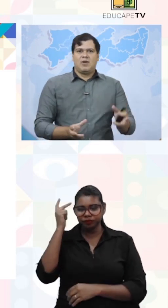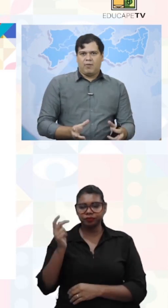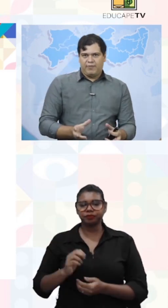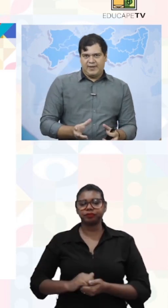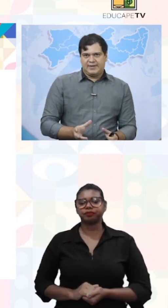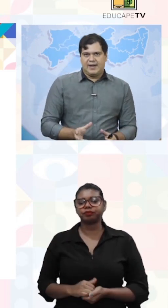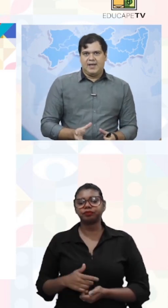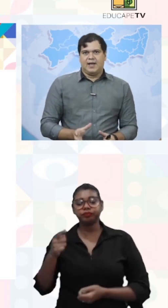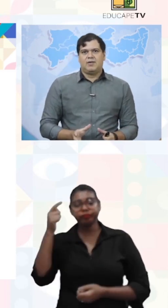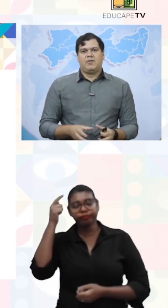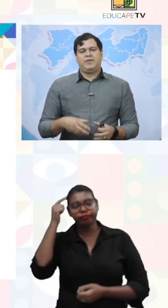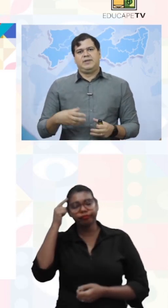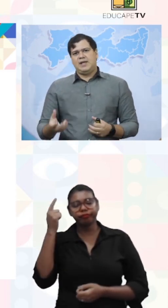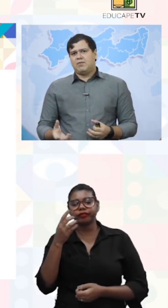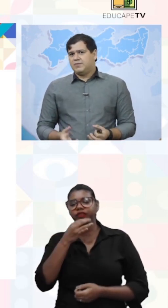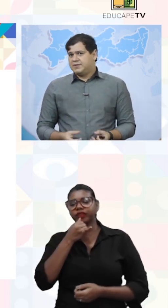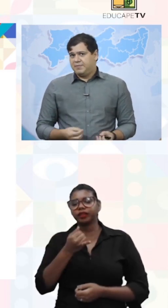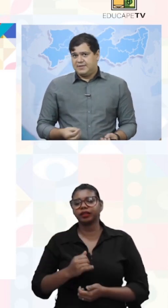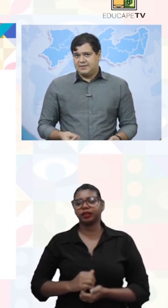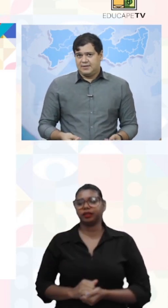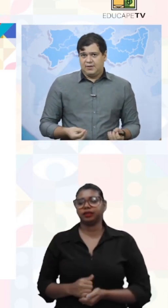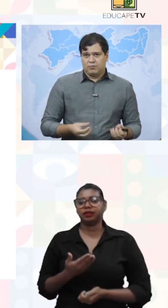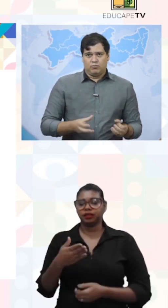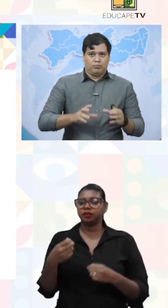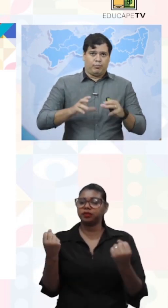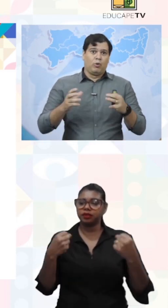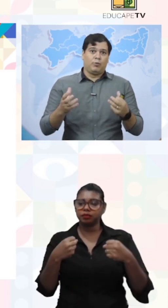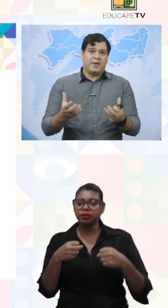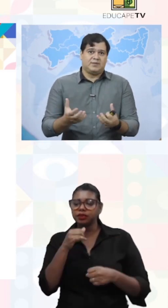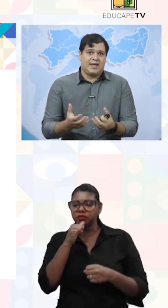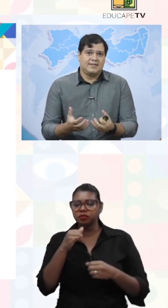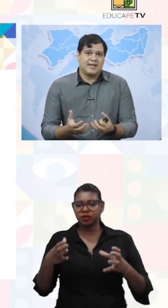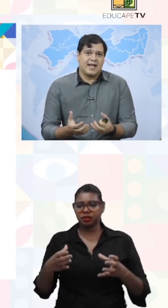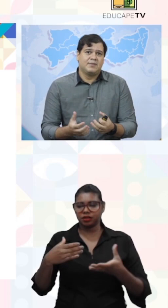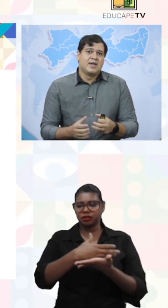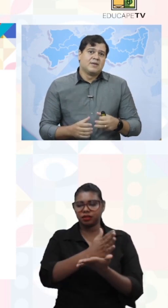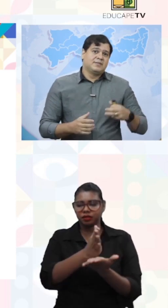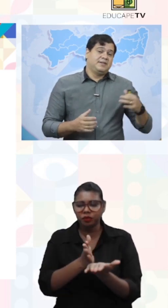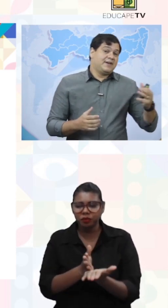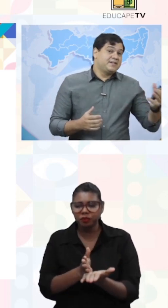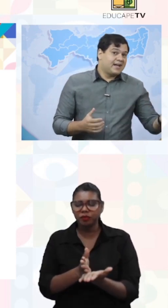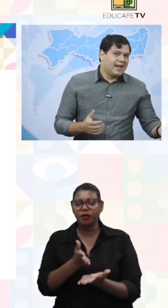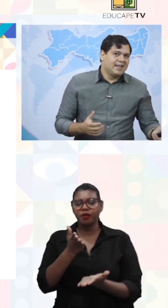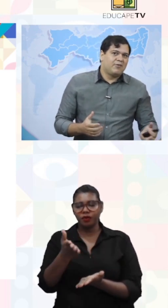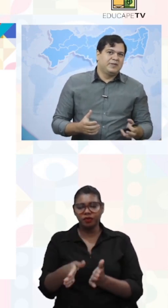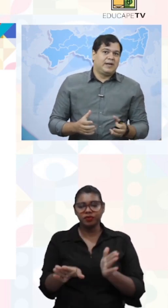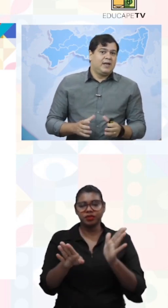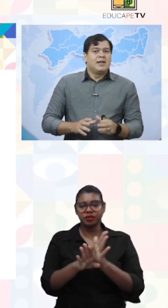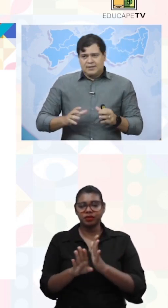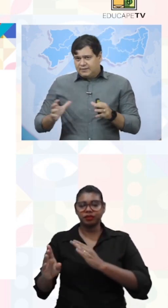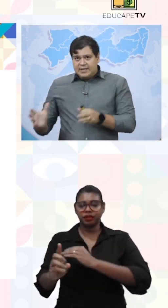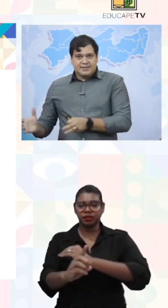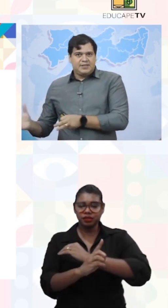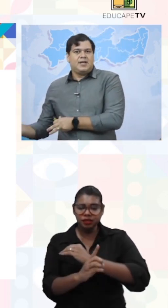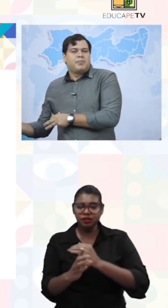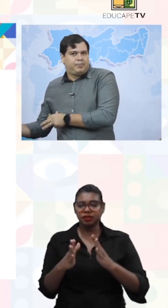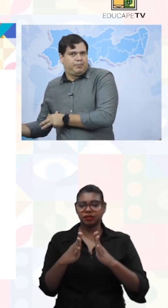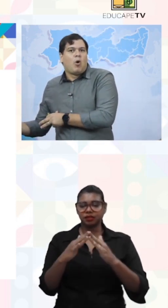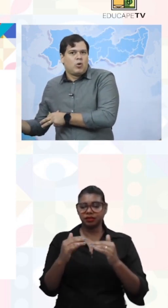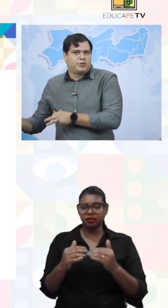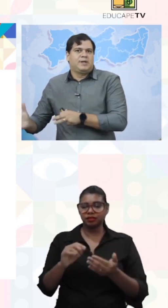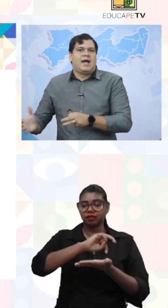pensar numa confeitaria. Na confeitaria, quando você precisa de um bolo personalizado, você vai chegar lá na confeitaria.